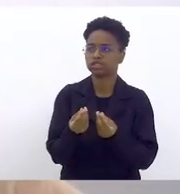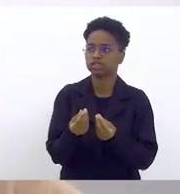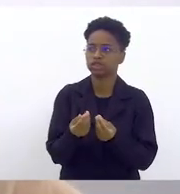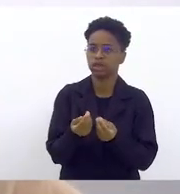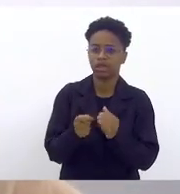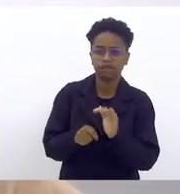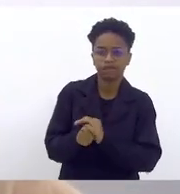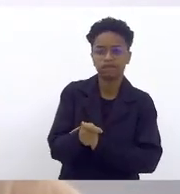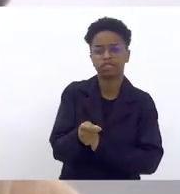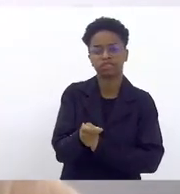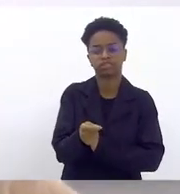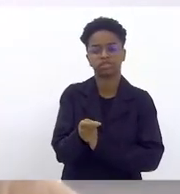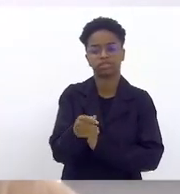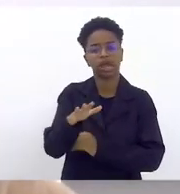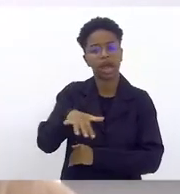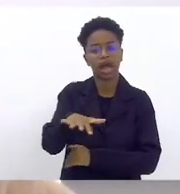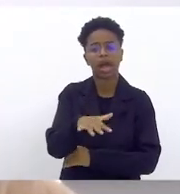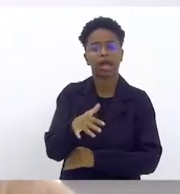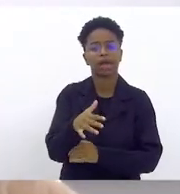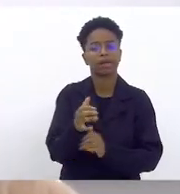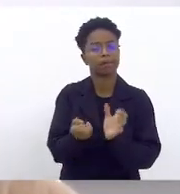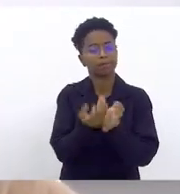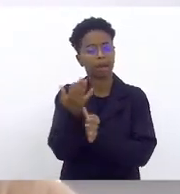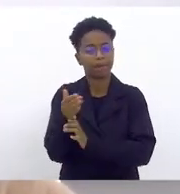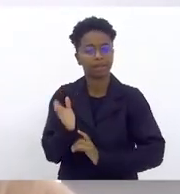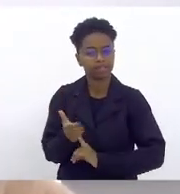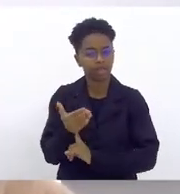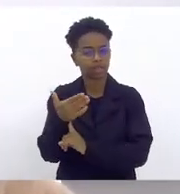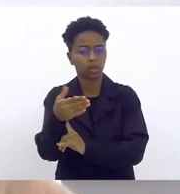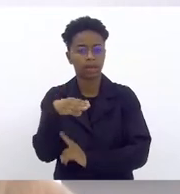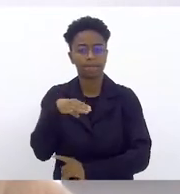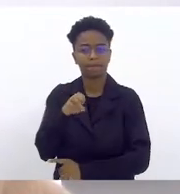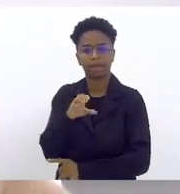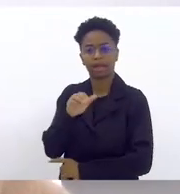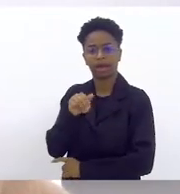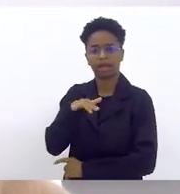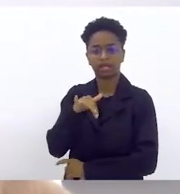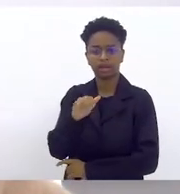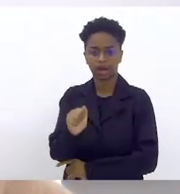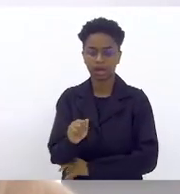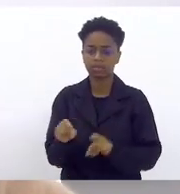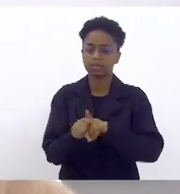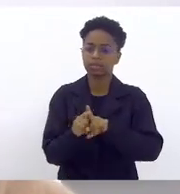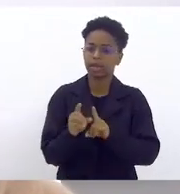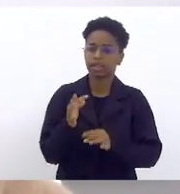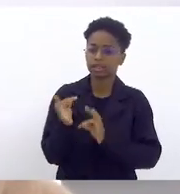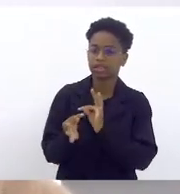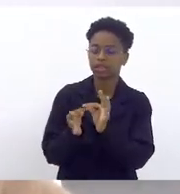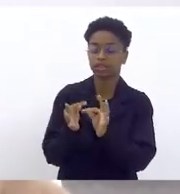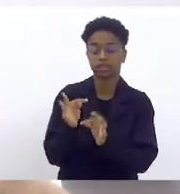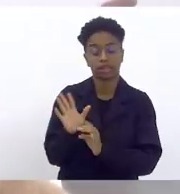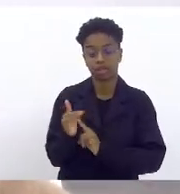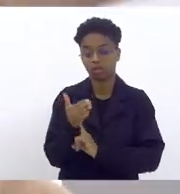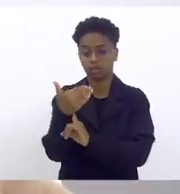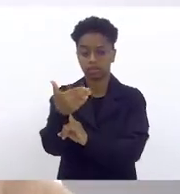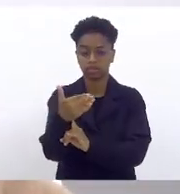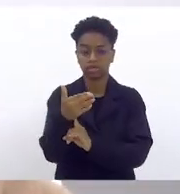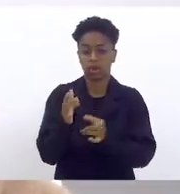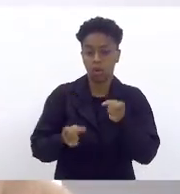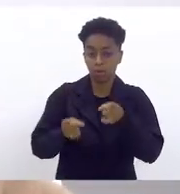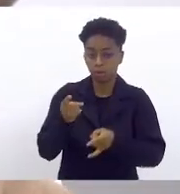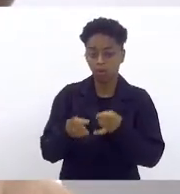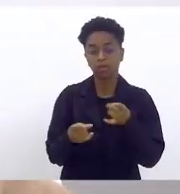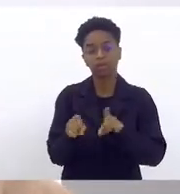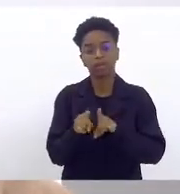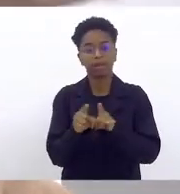na cadeia de geração de tecnologia mecânica e tecnologia robótica para que